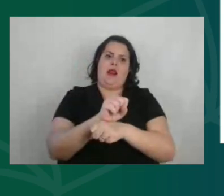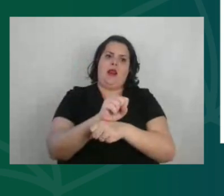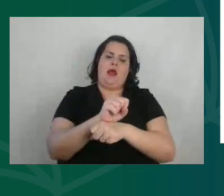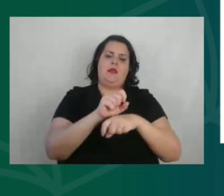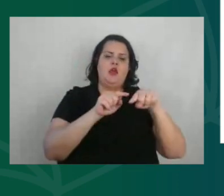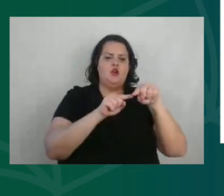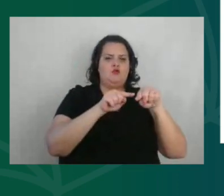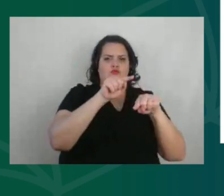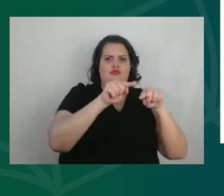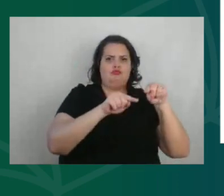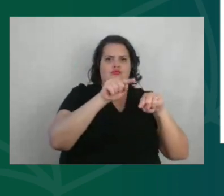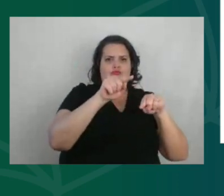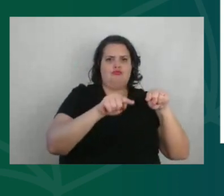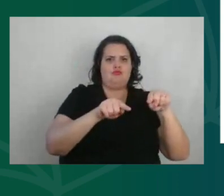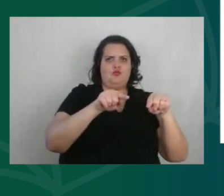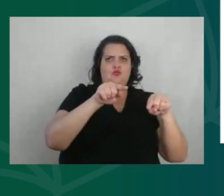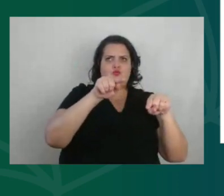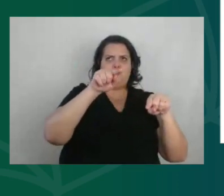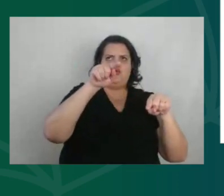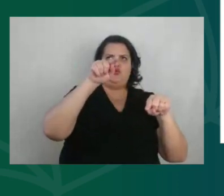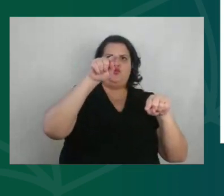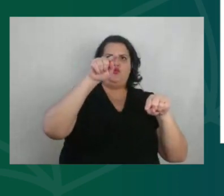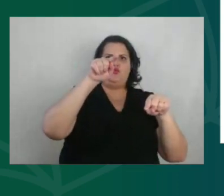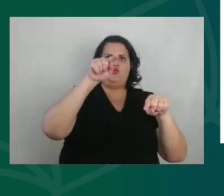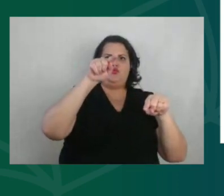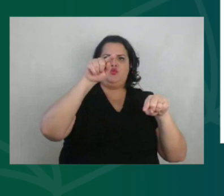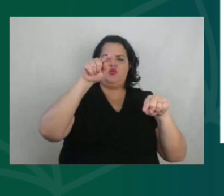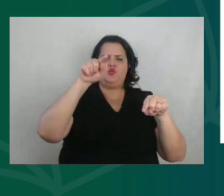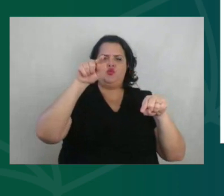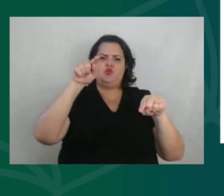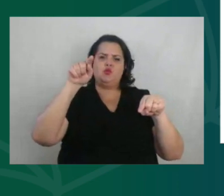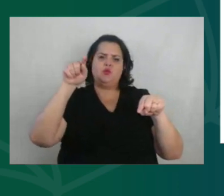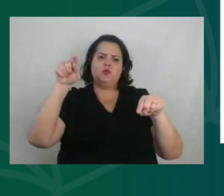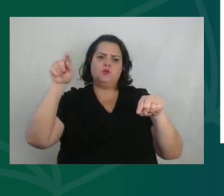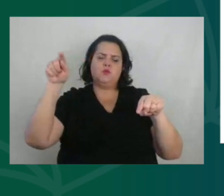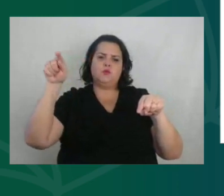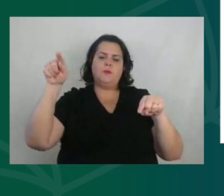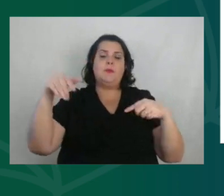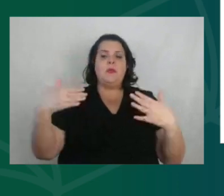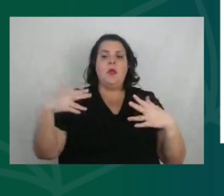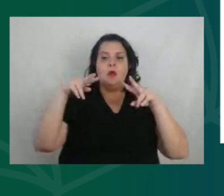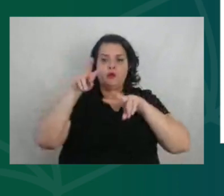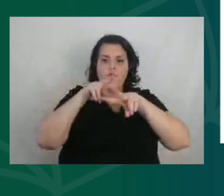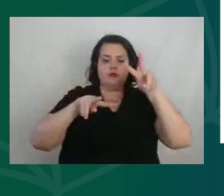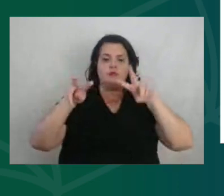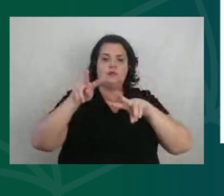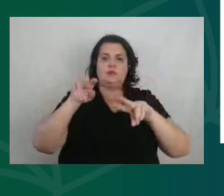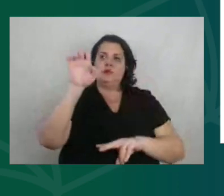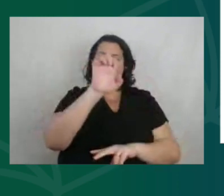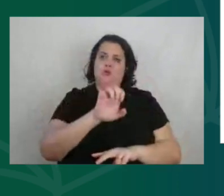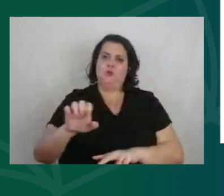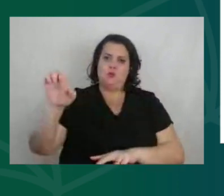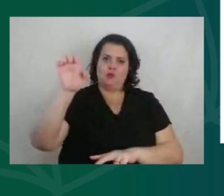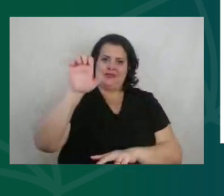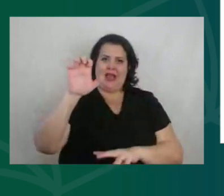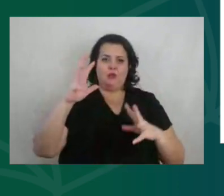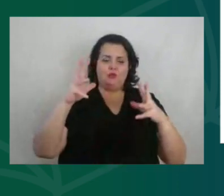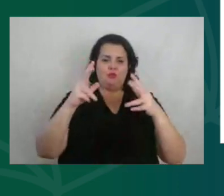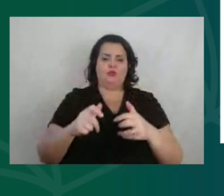O que vem acontecendo, quando você pega o estado como um todo, você nota uma estabilização, mas isso